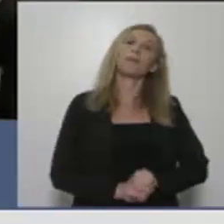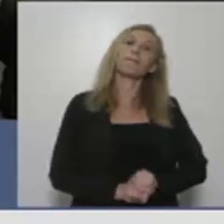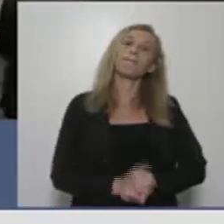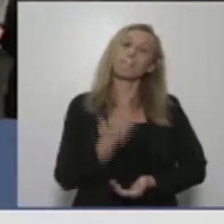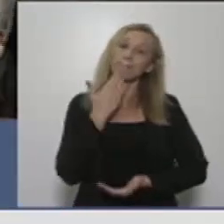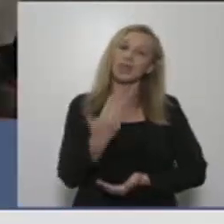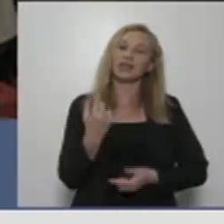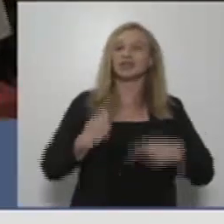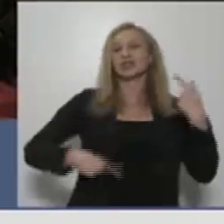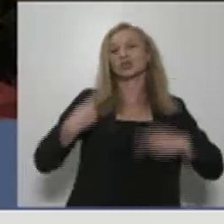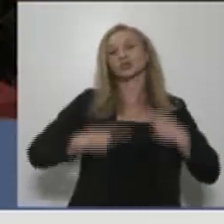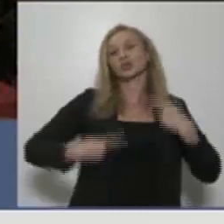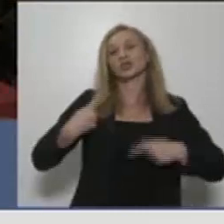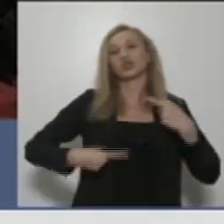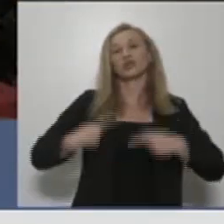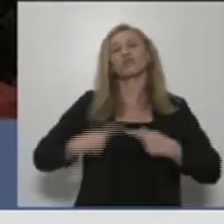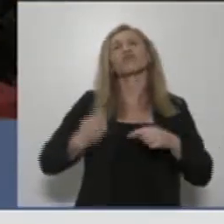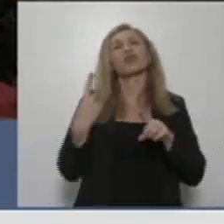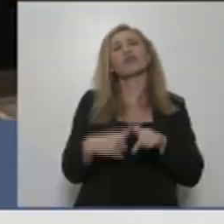discutir,